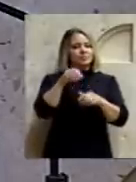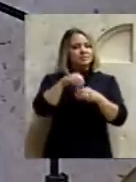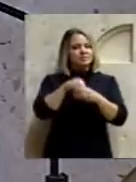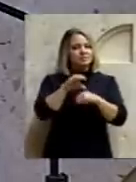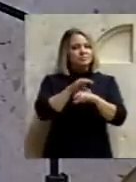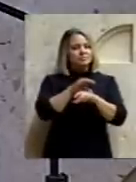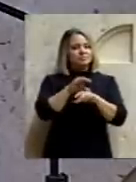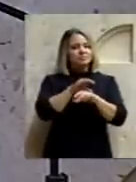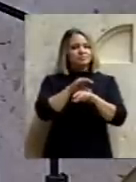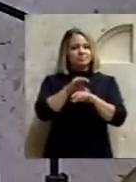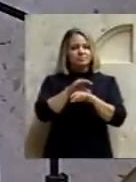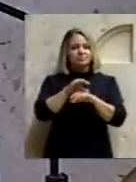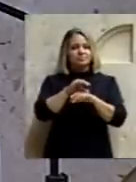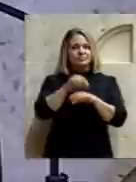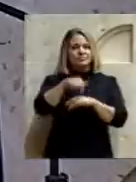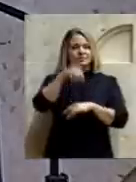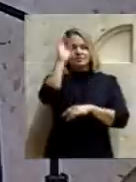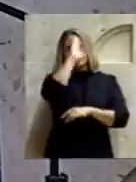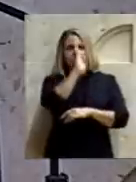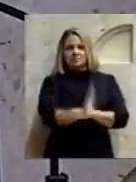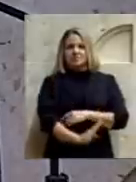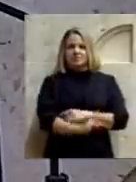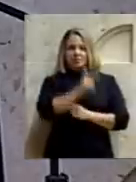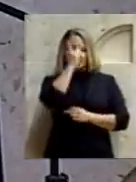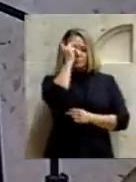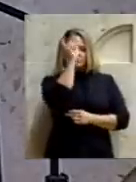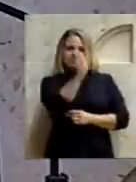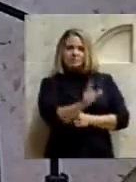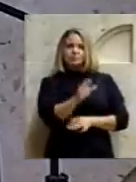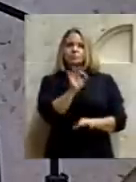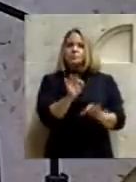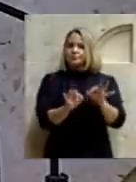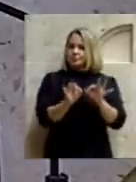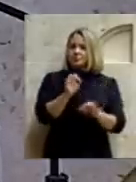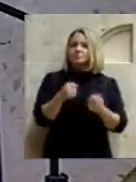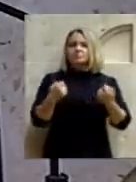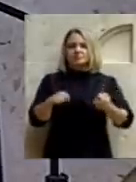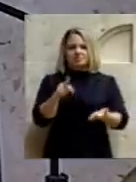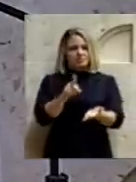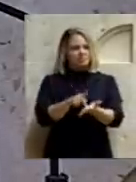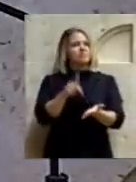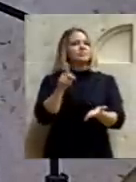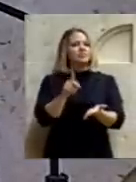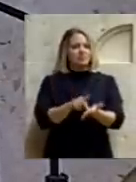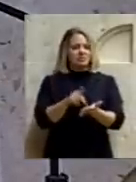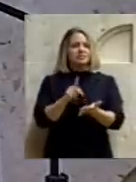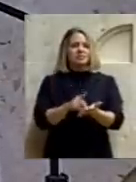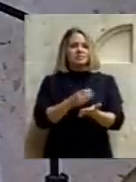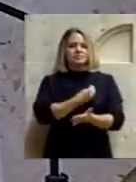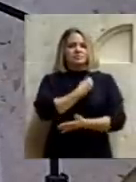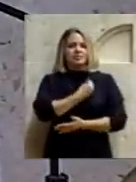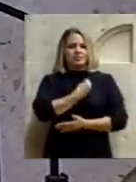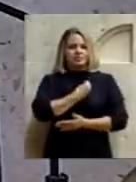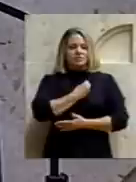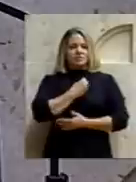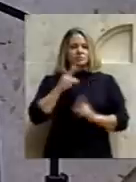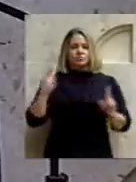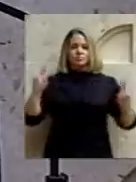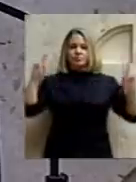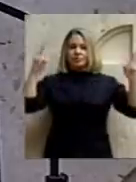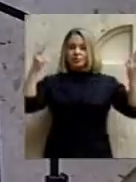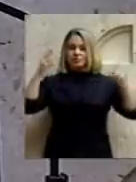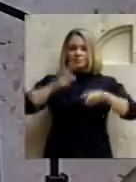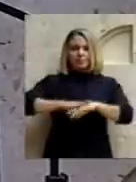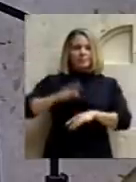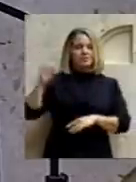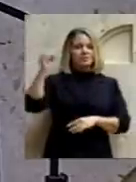constitucional, o juiz deve, sim, sopesar e ter na devida conta os valores mais